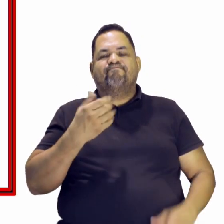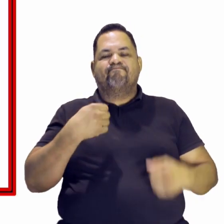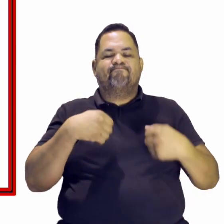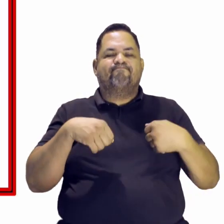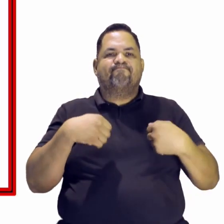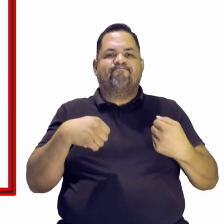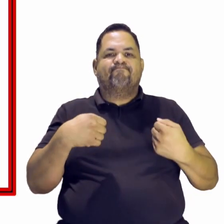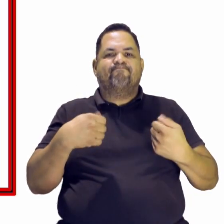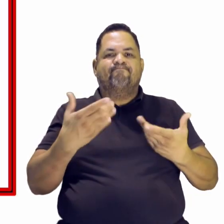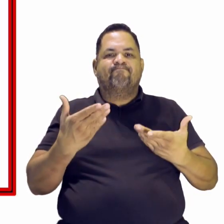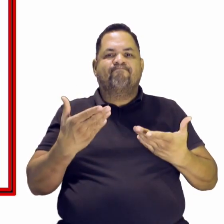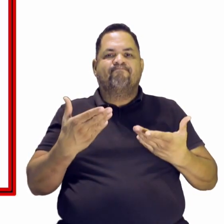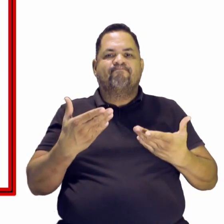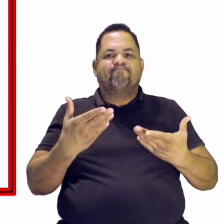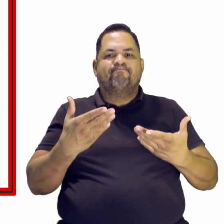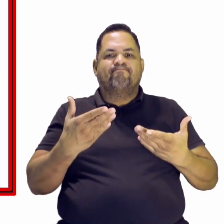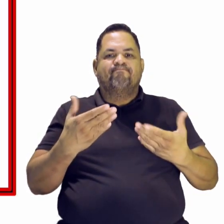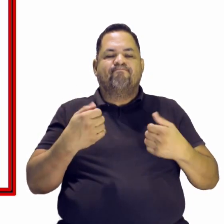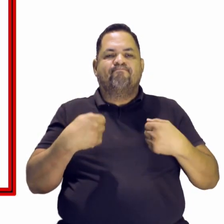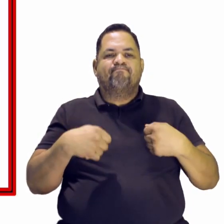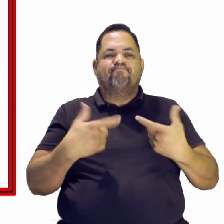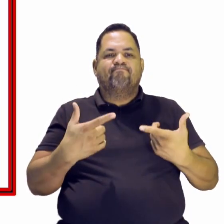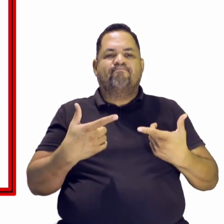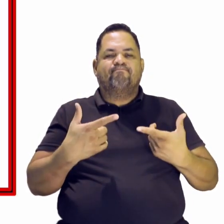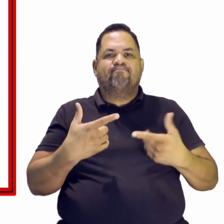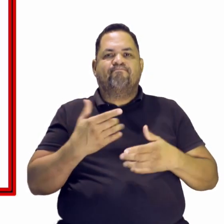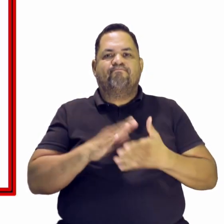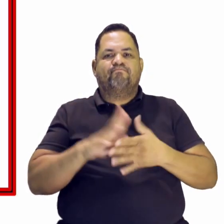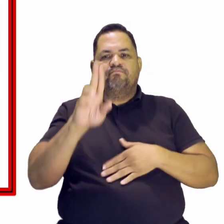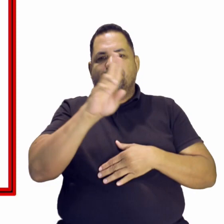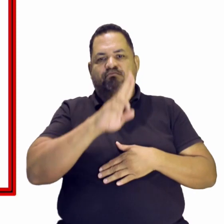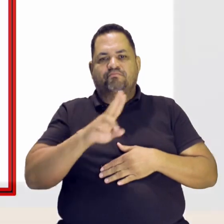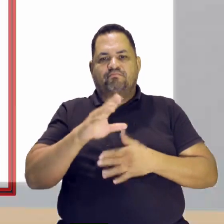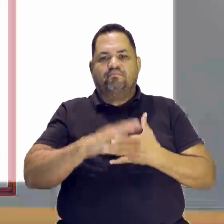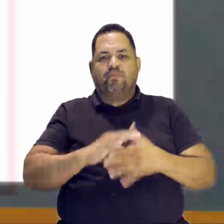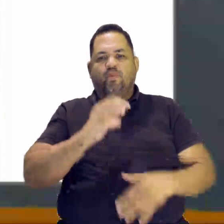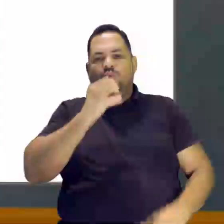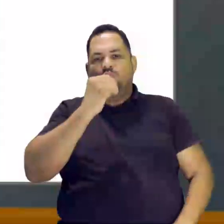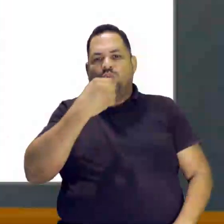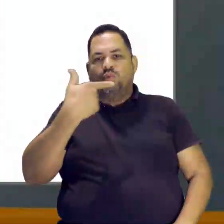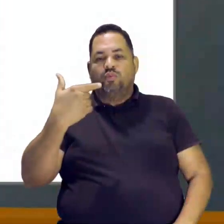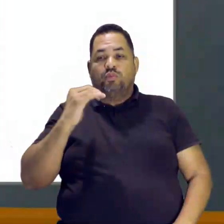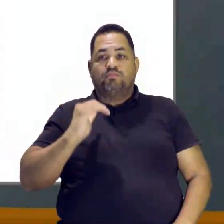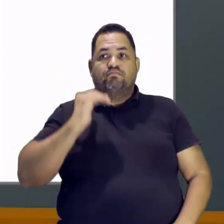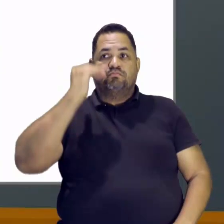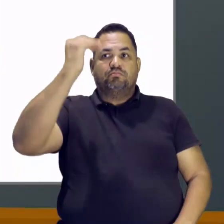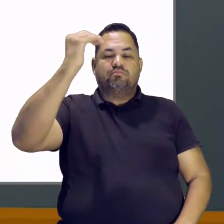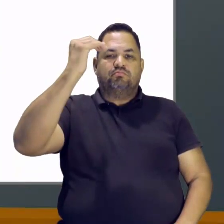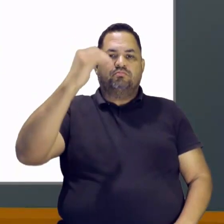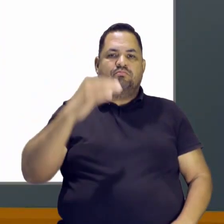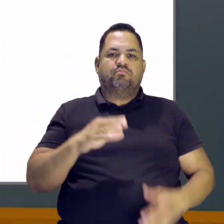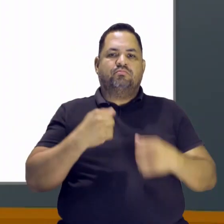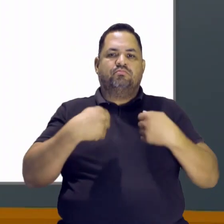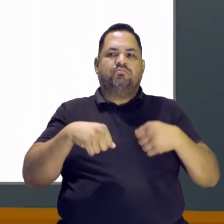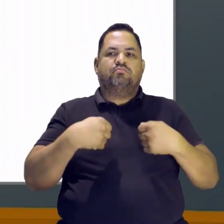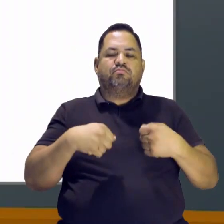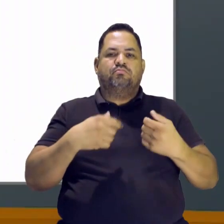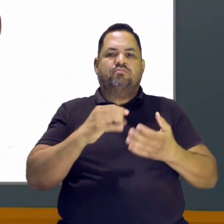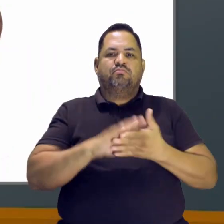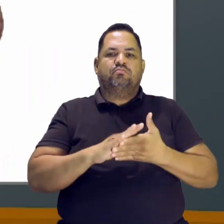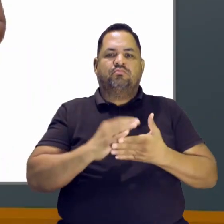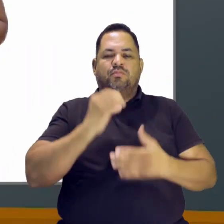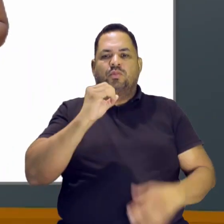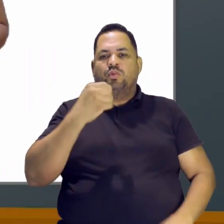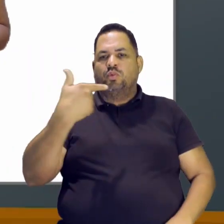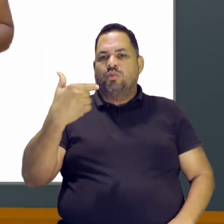vem aqui comigo, de uma demanda aí de utilização de oxigênio muito mais alta. Então, se eu vou precisar aí dessa demanda de